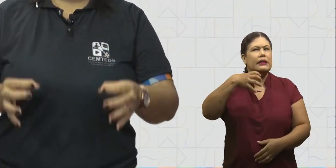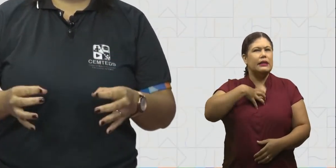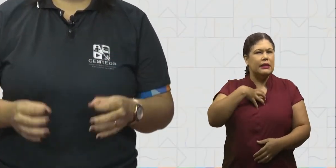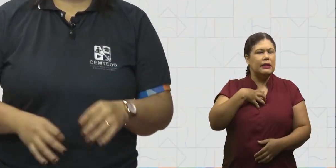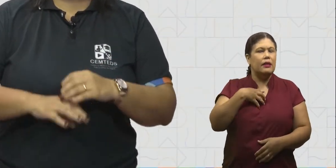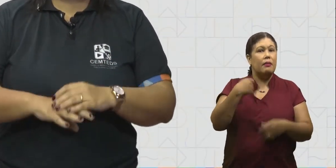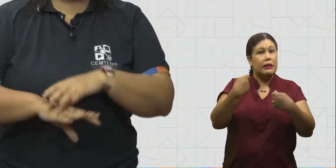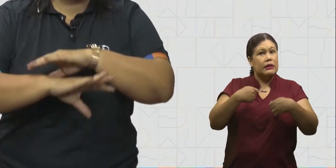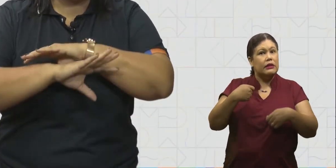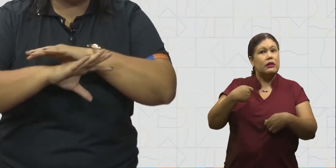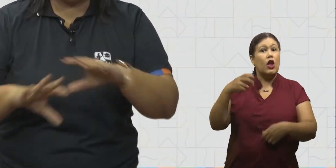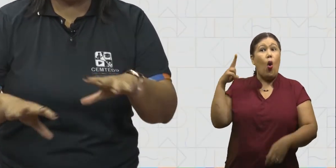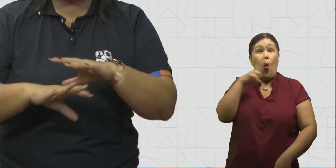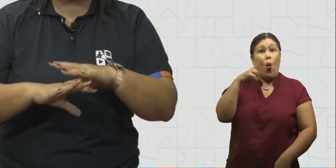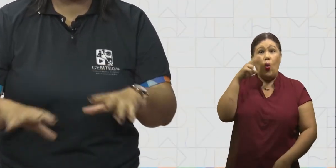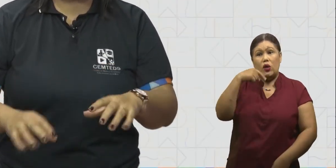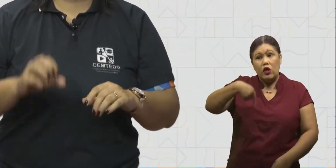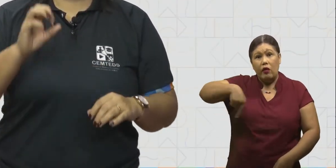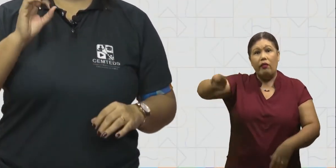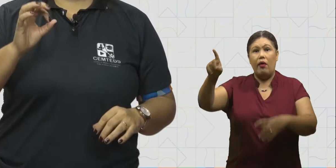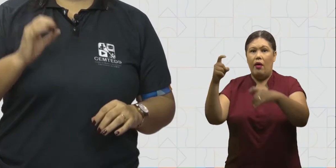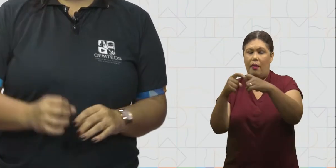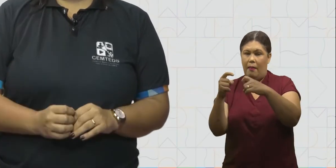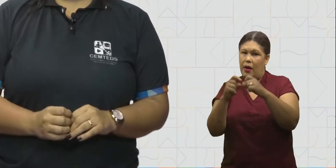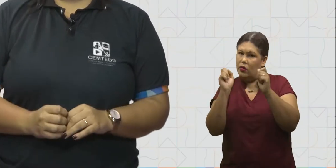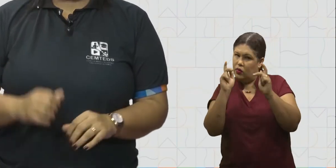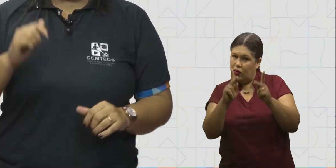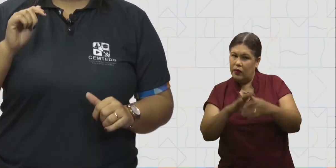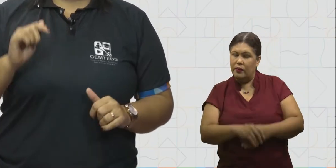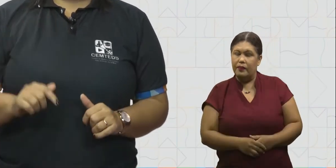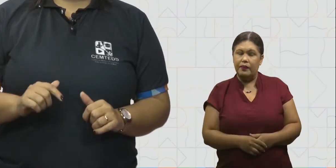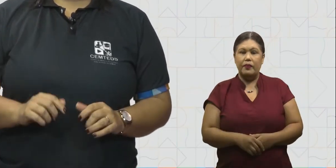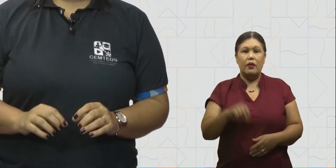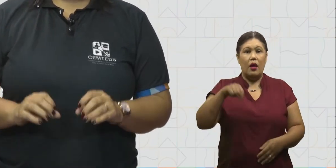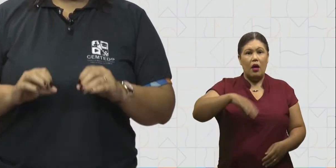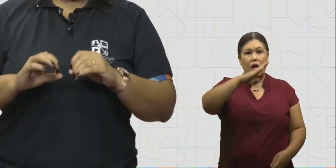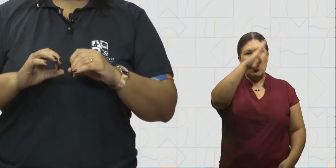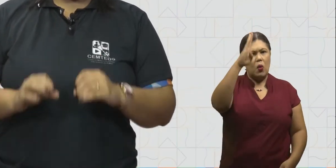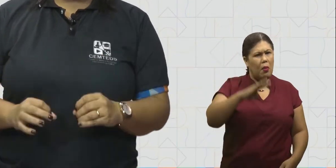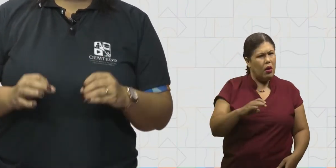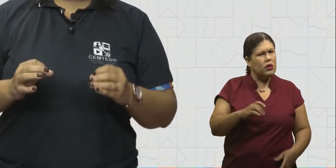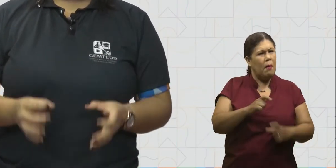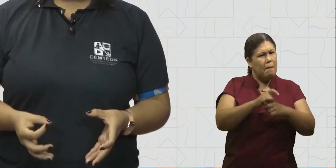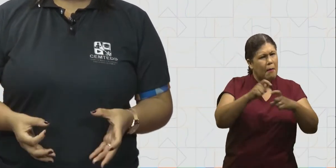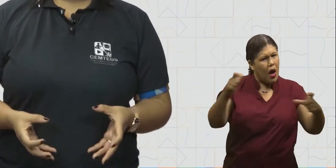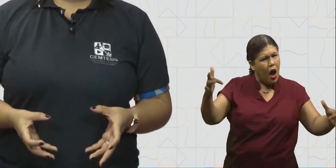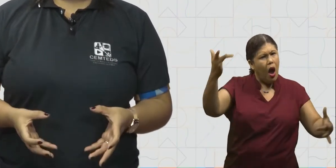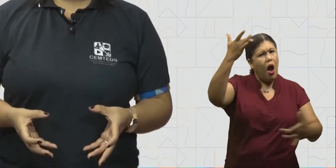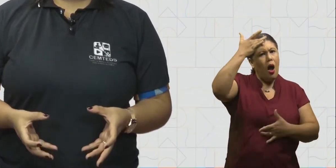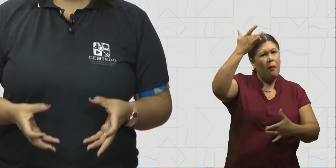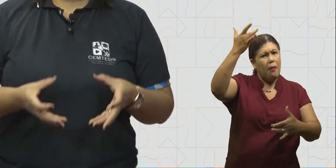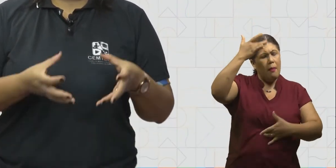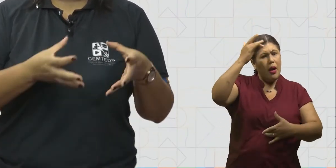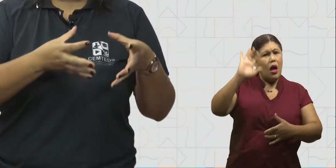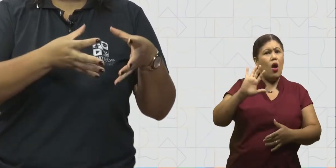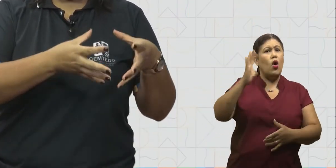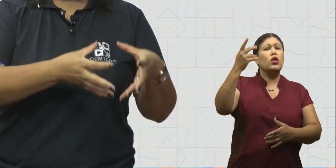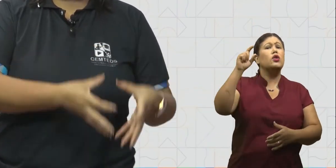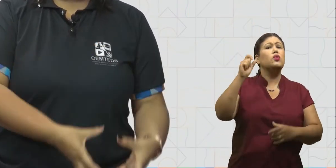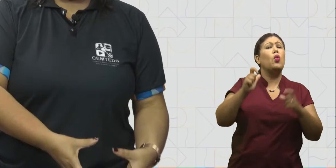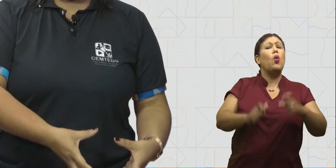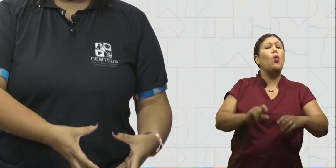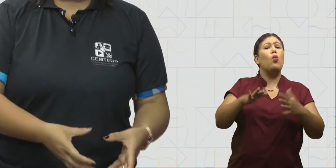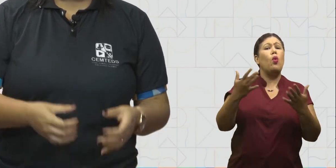esses sintomas, procure imediatamente o médico. No Brasil, a maioria dos casos de malária ocorre